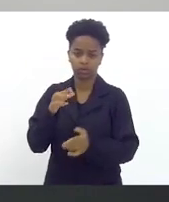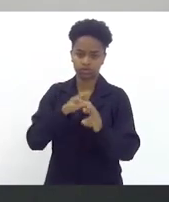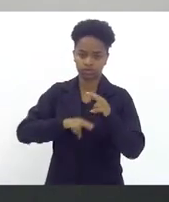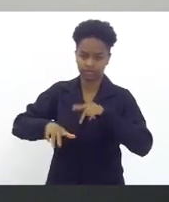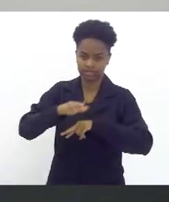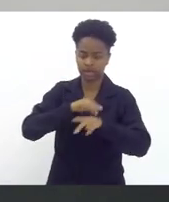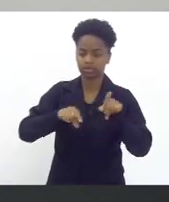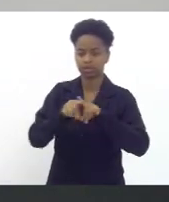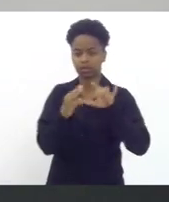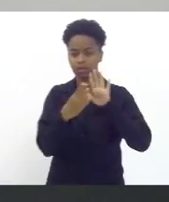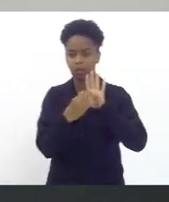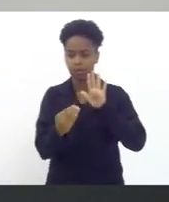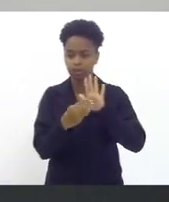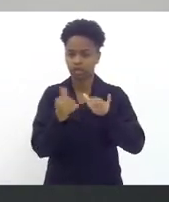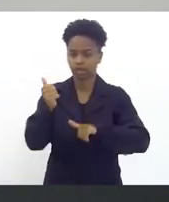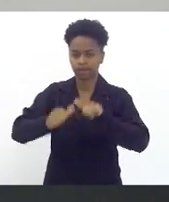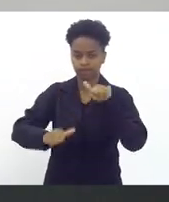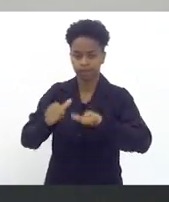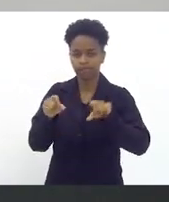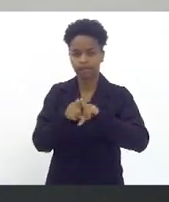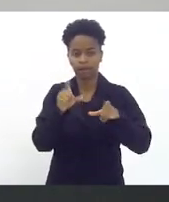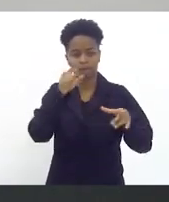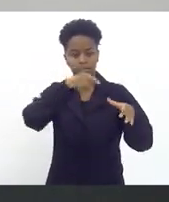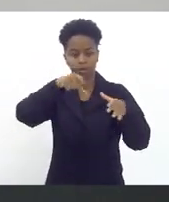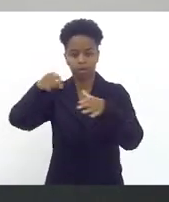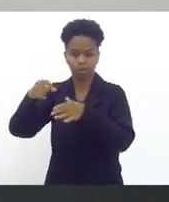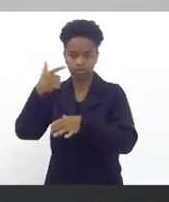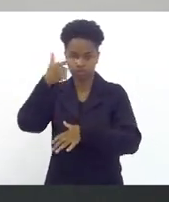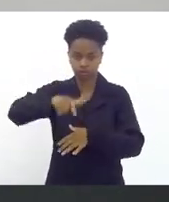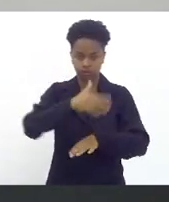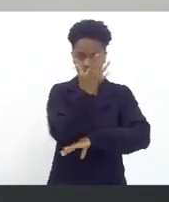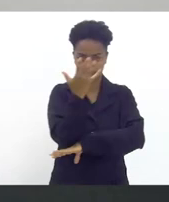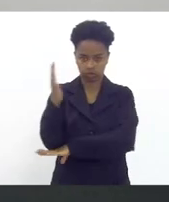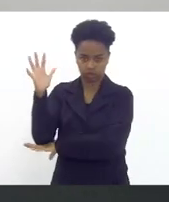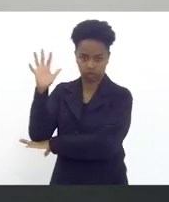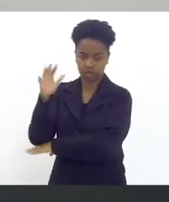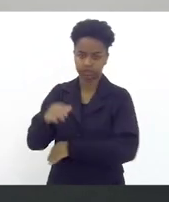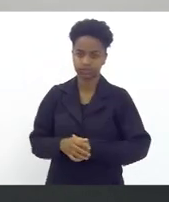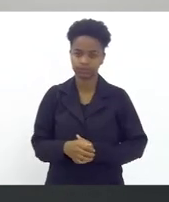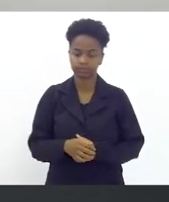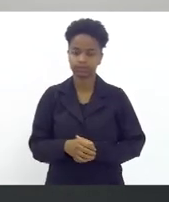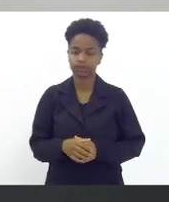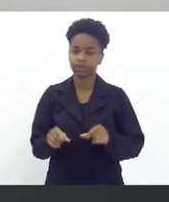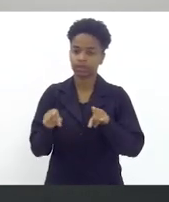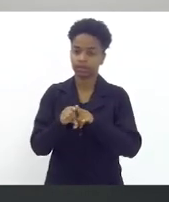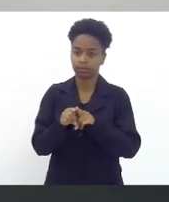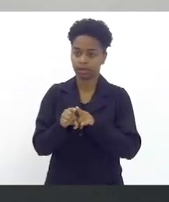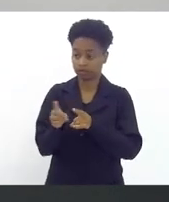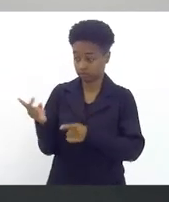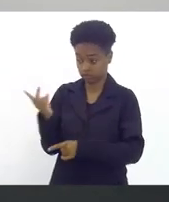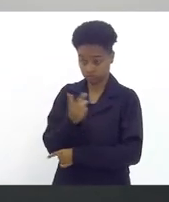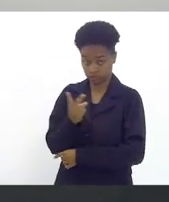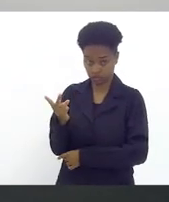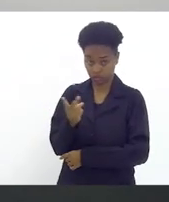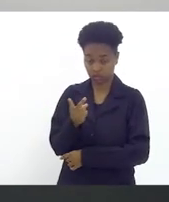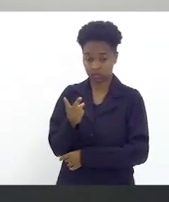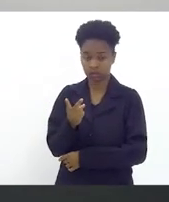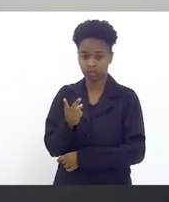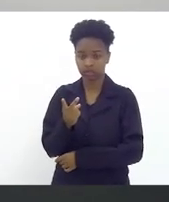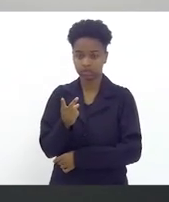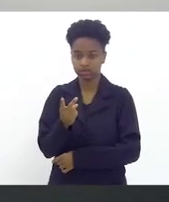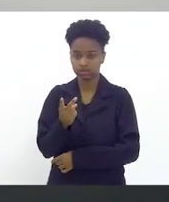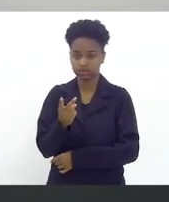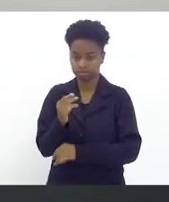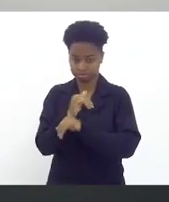de avaliação do reflorestamento inclusive o Marie que é morto uma